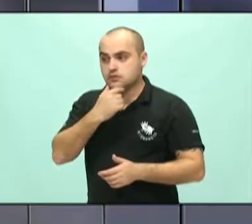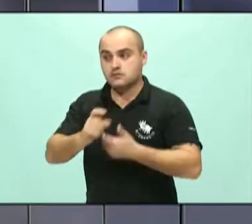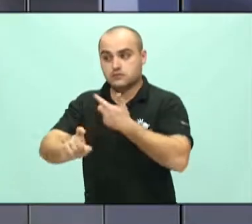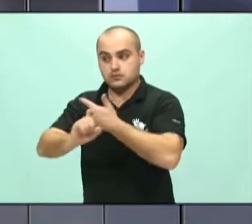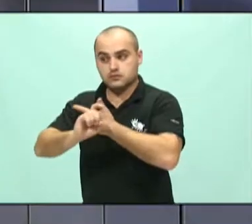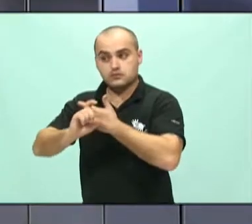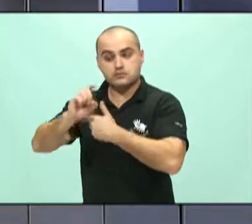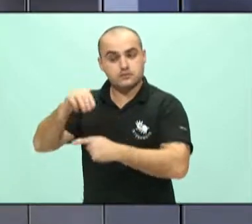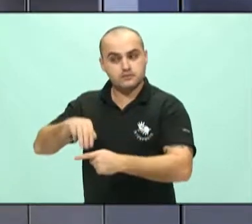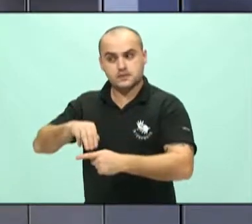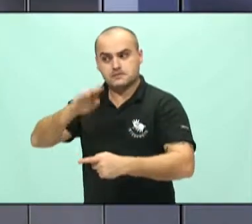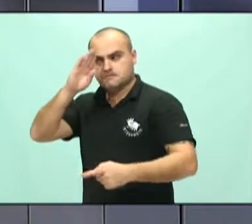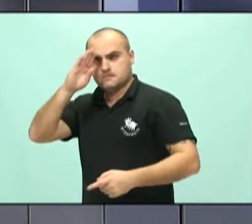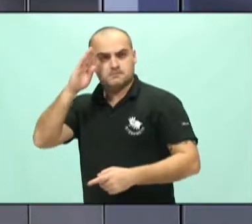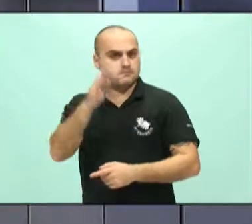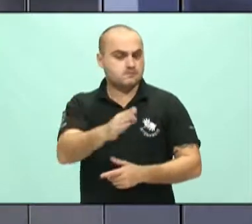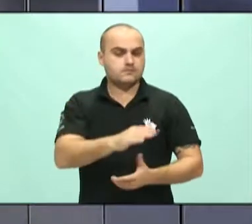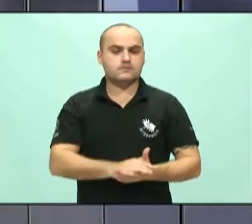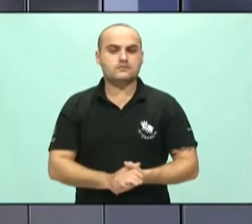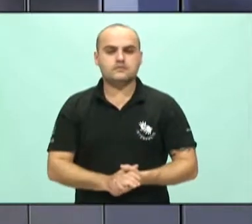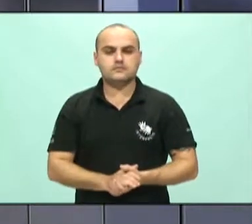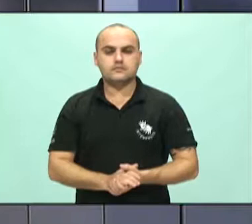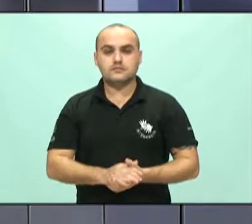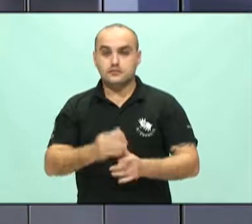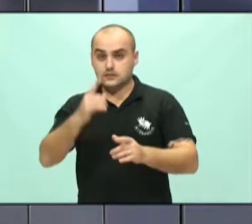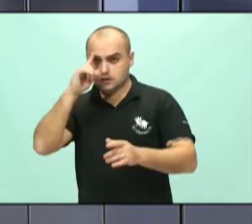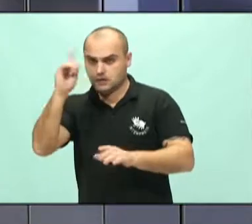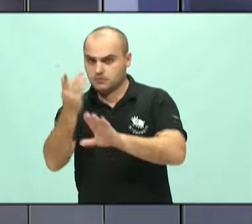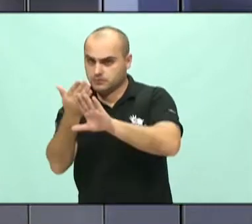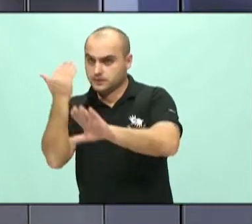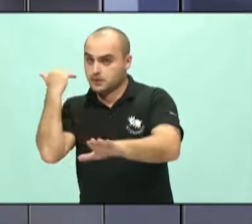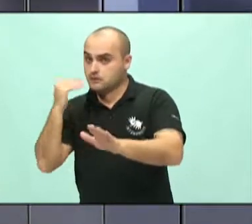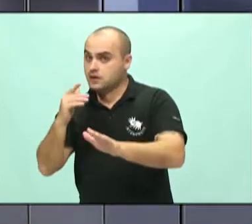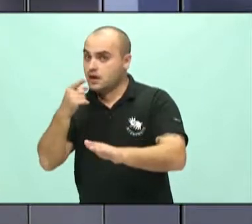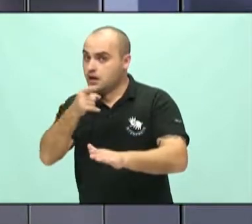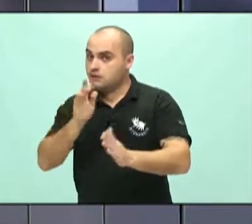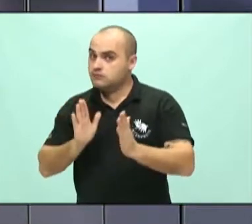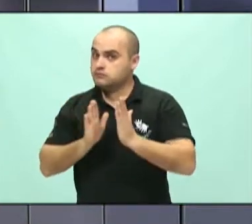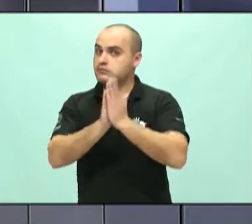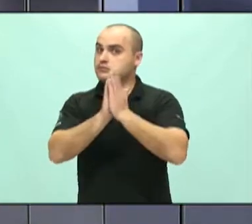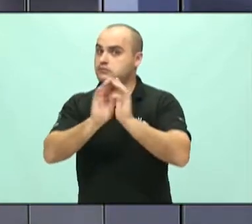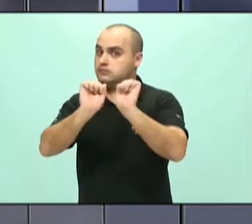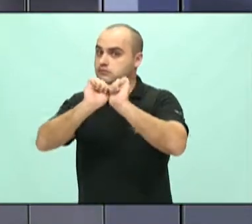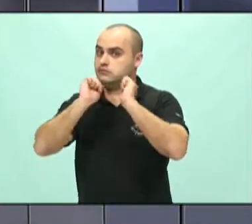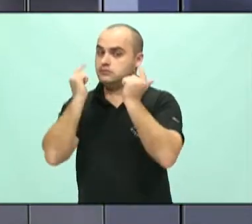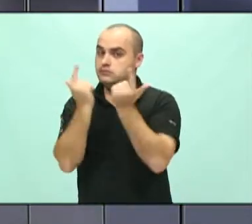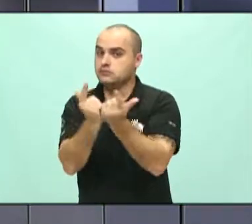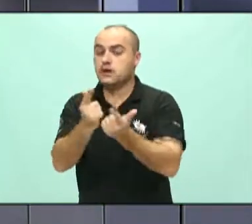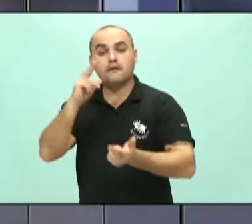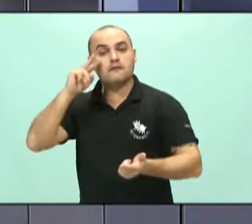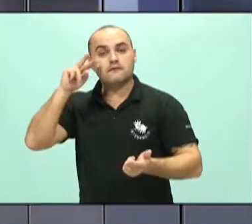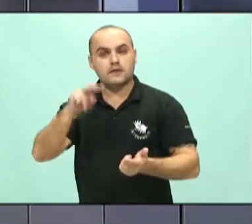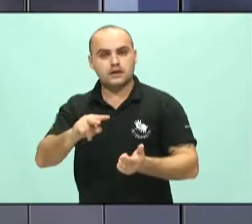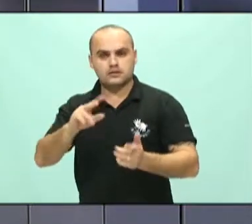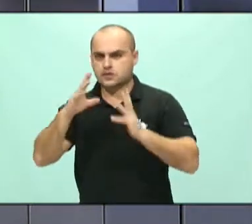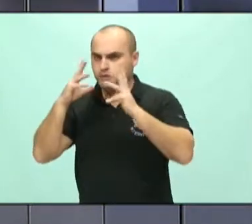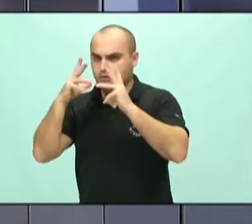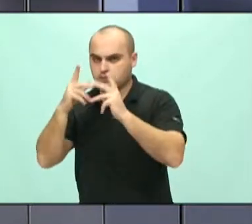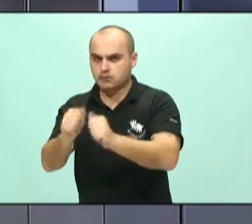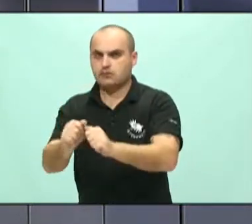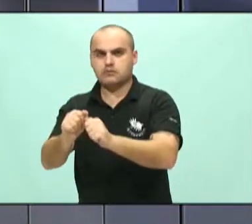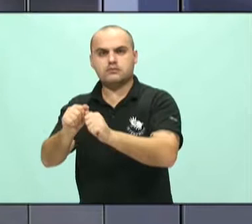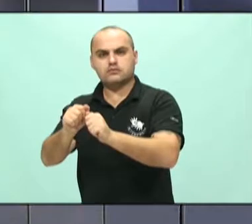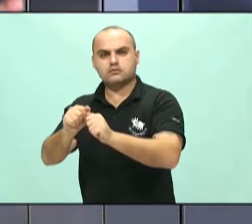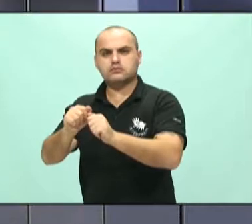agido diretamente. Ele esteve agora nos últimos dias, inclusive pessoalmente na Assembleia, na Assembleia Legislativa,